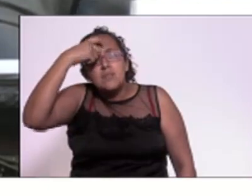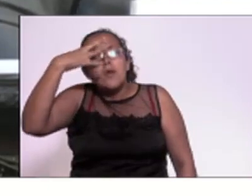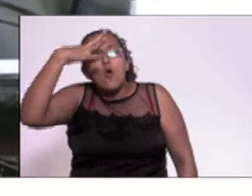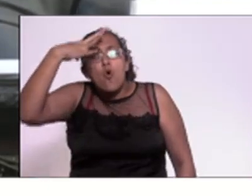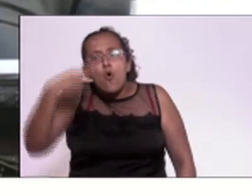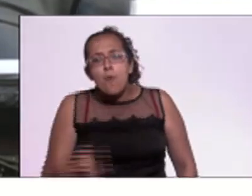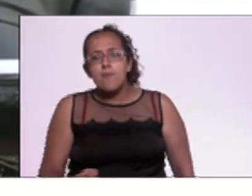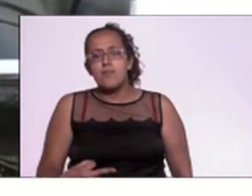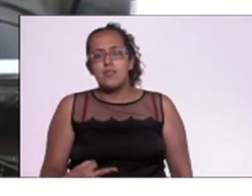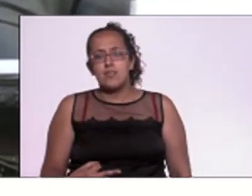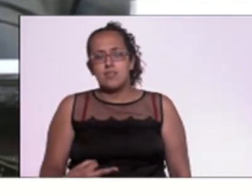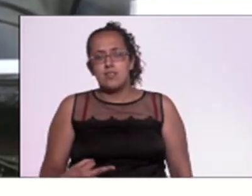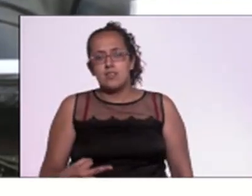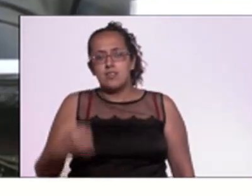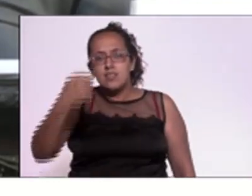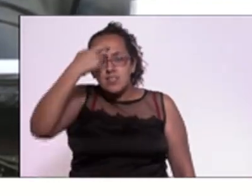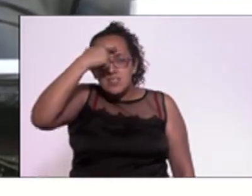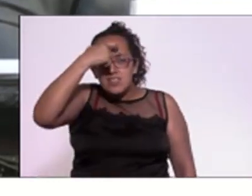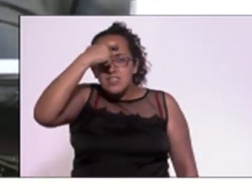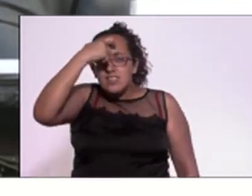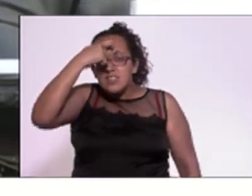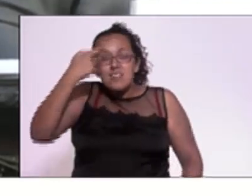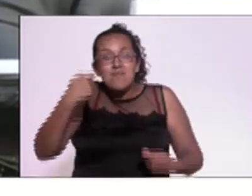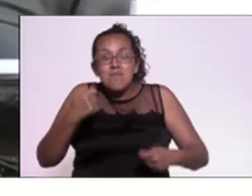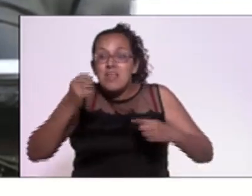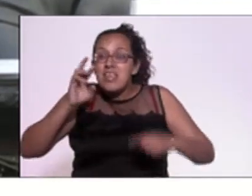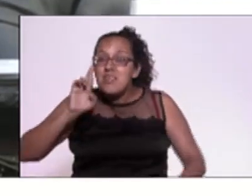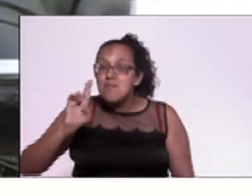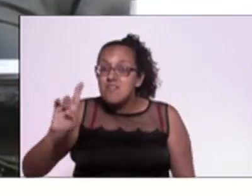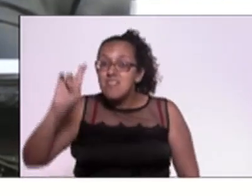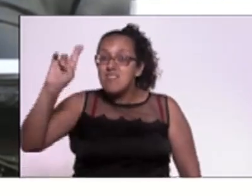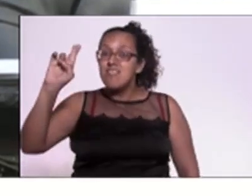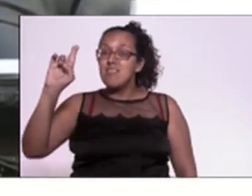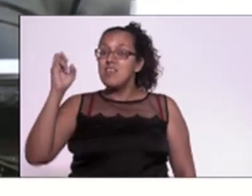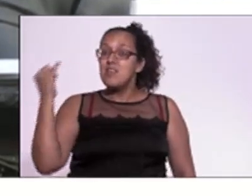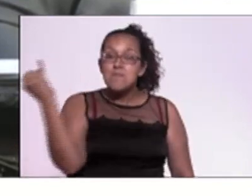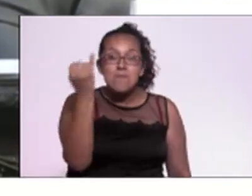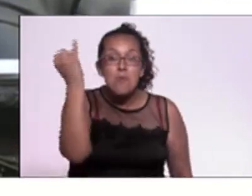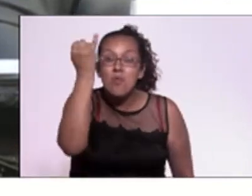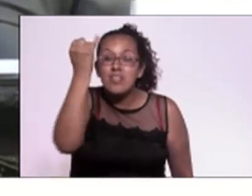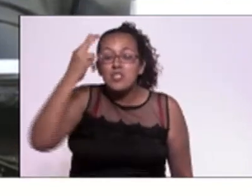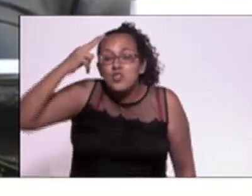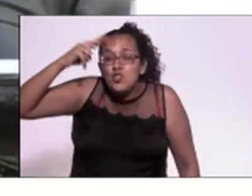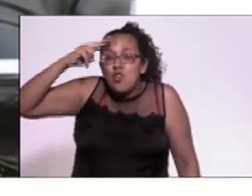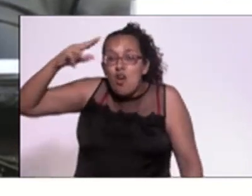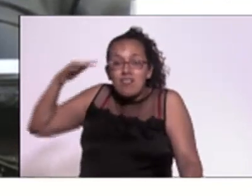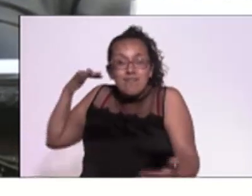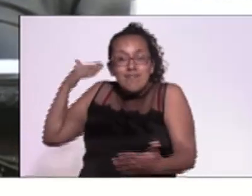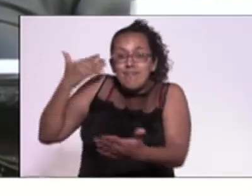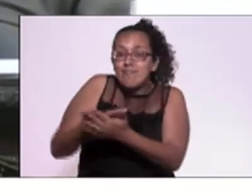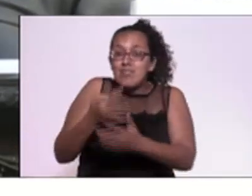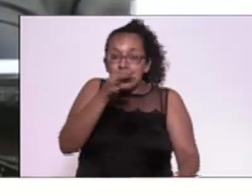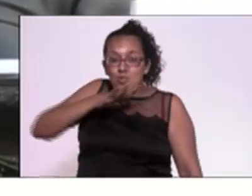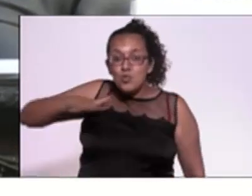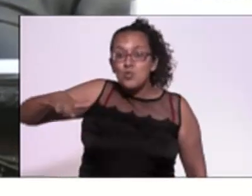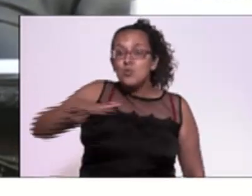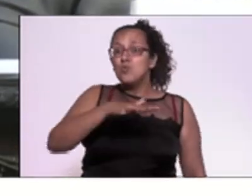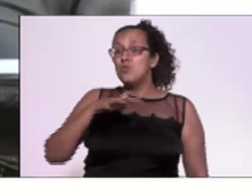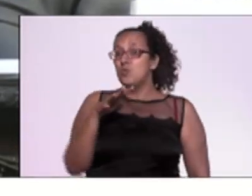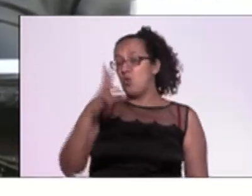batalha, que batalhou e que tem batalhado e que ainda vai batalhar muito, que essa é a nossa sina, pelo cinema